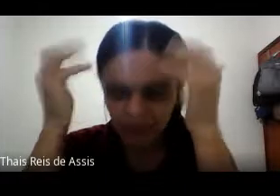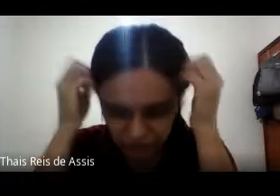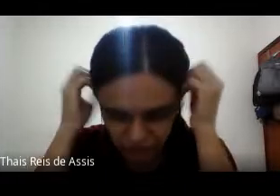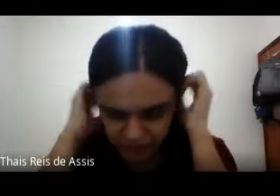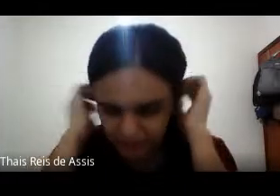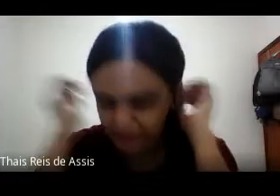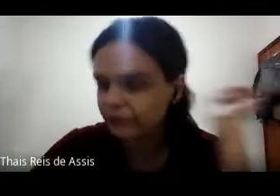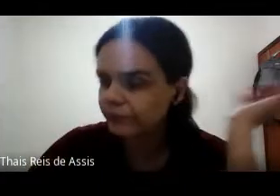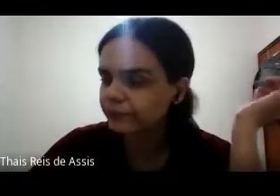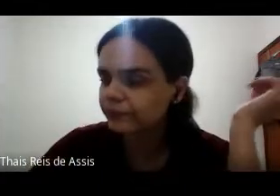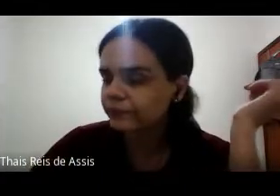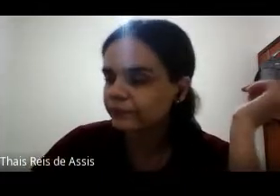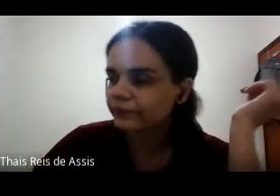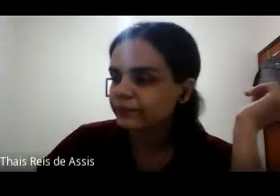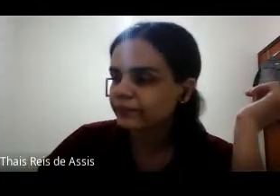uma roladinha lá no CIG, viu? Eu vi lá